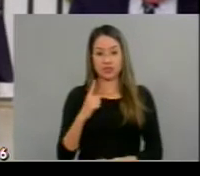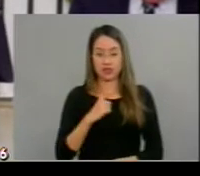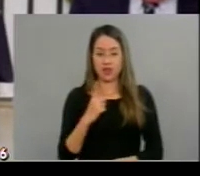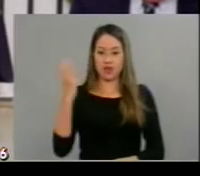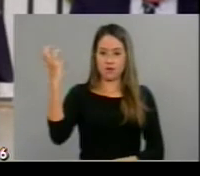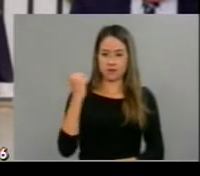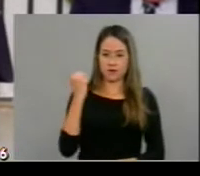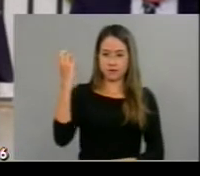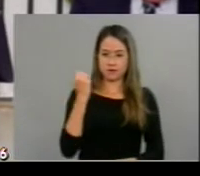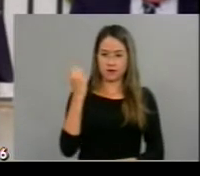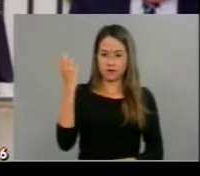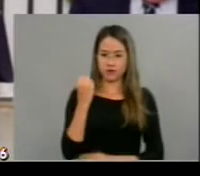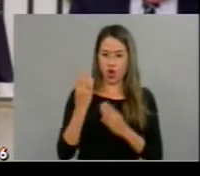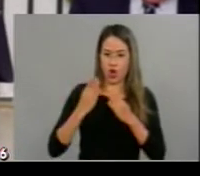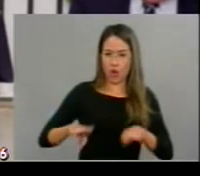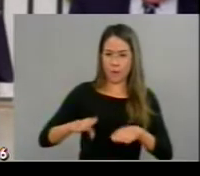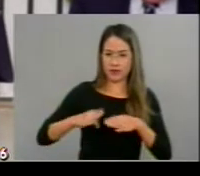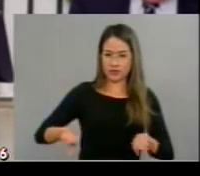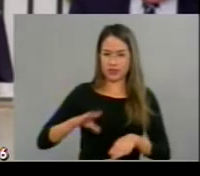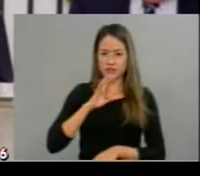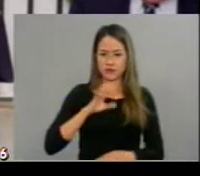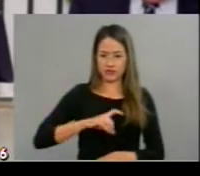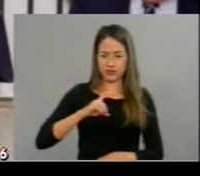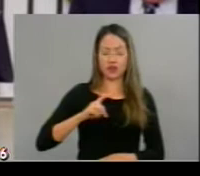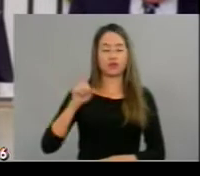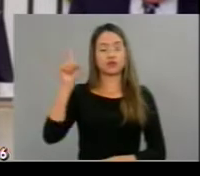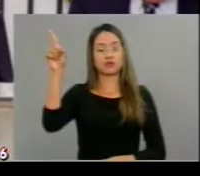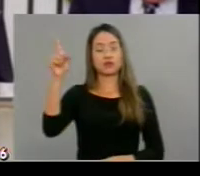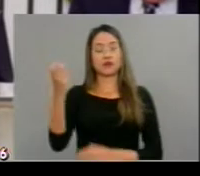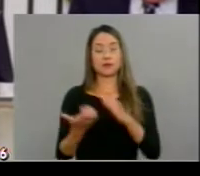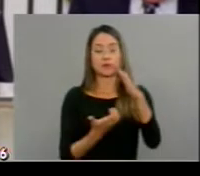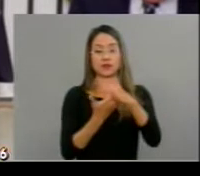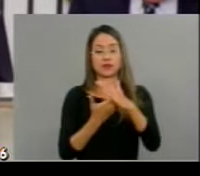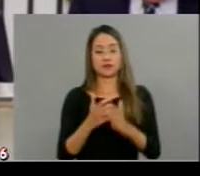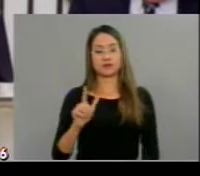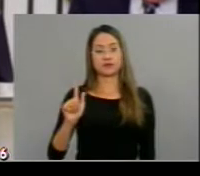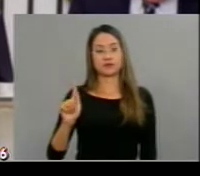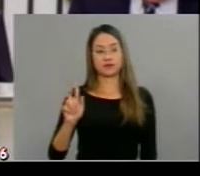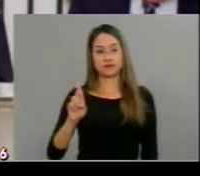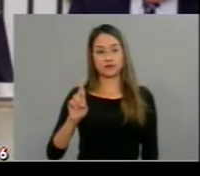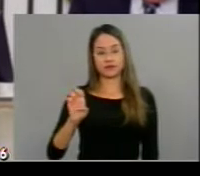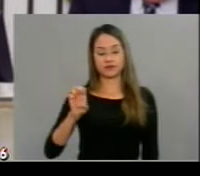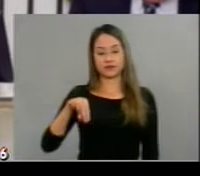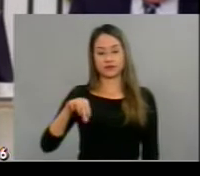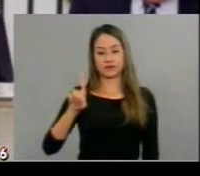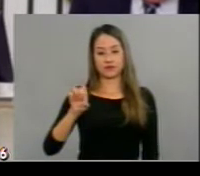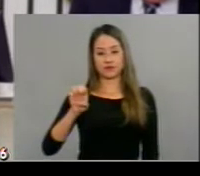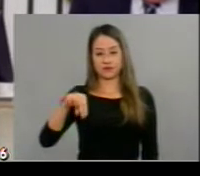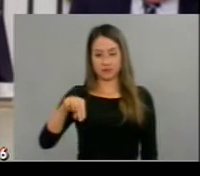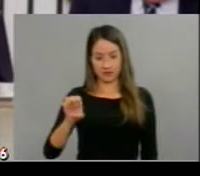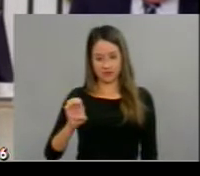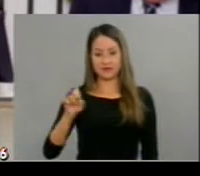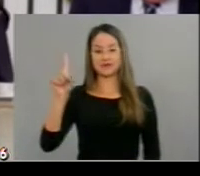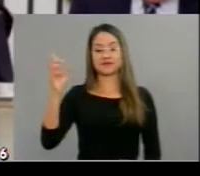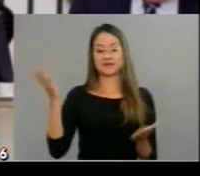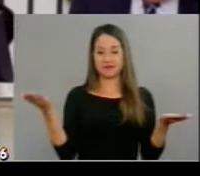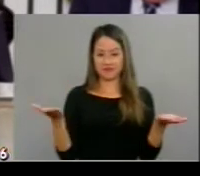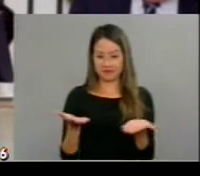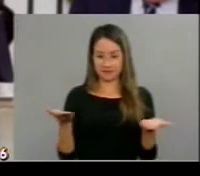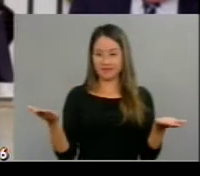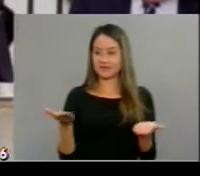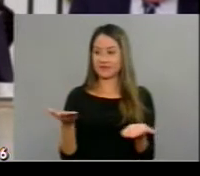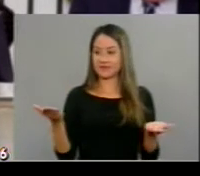compensações fiscais do estado do Ceará, foi a empresa chamada Grendene. E hoje, o